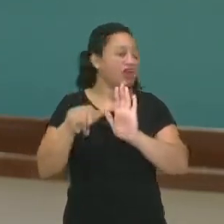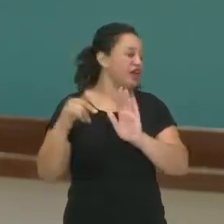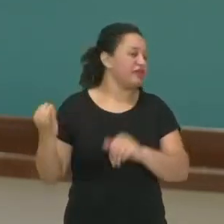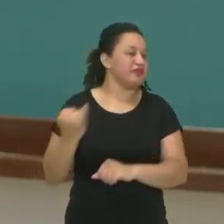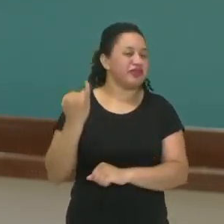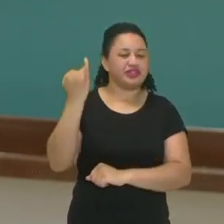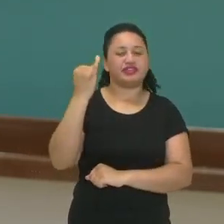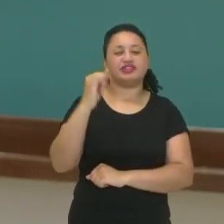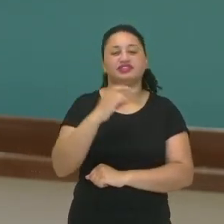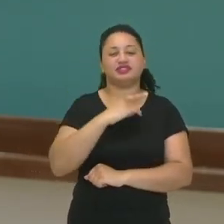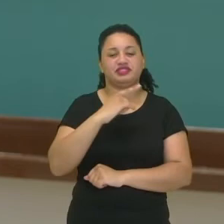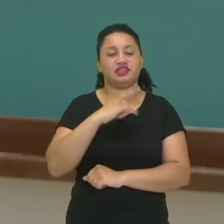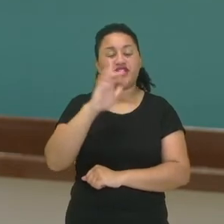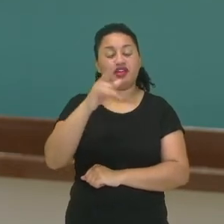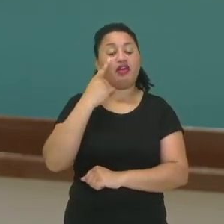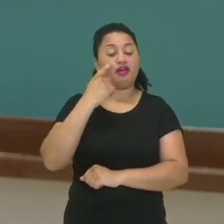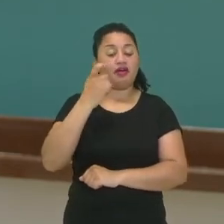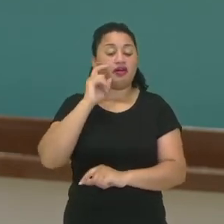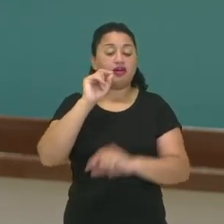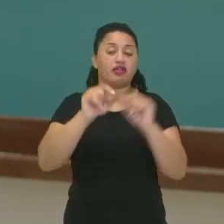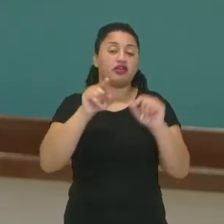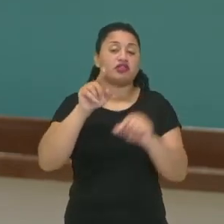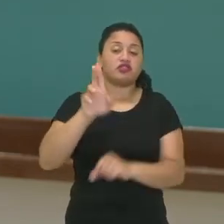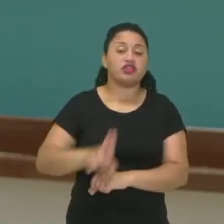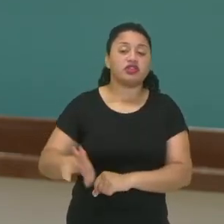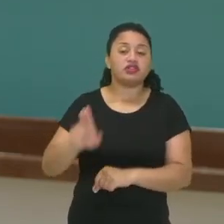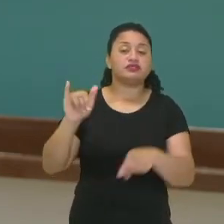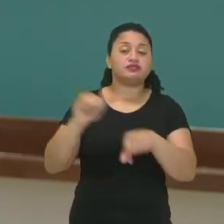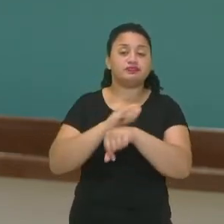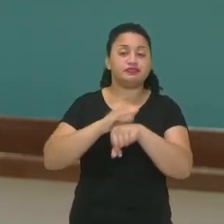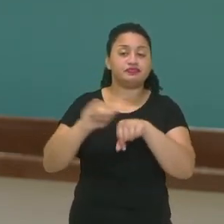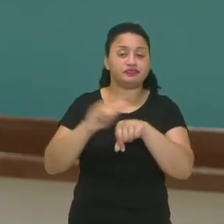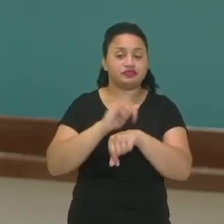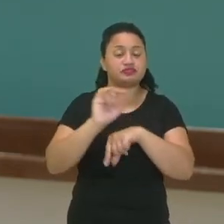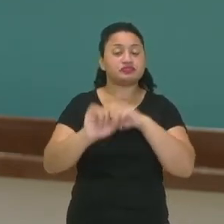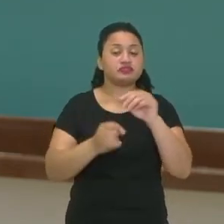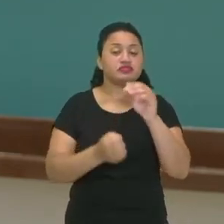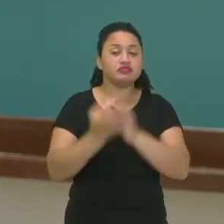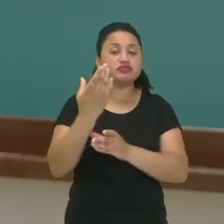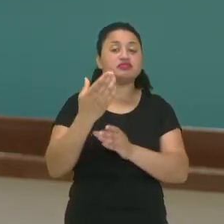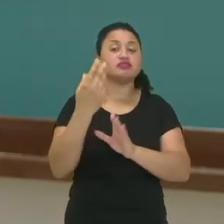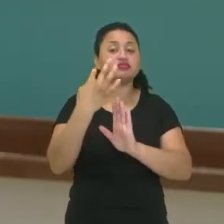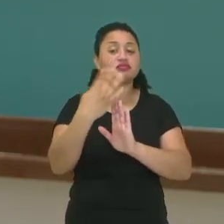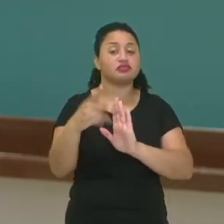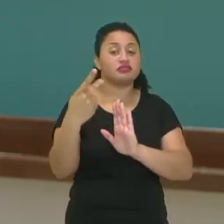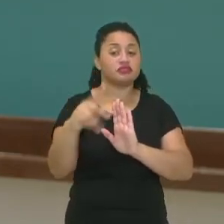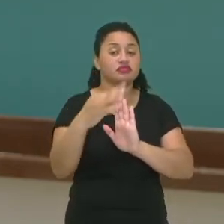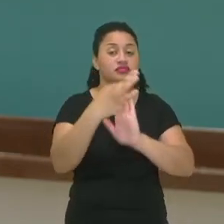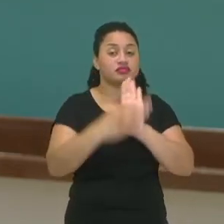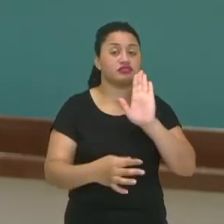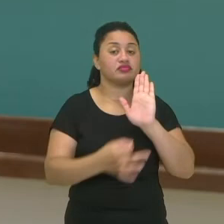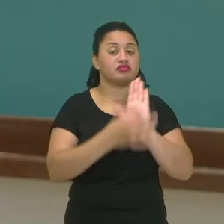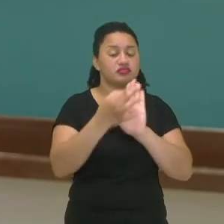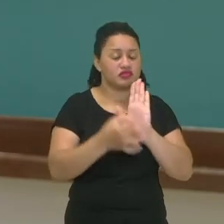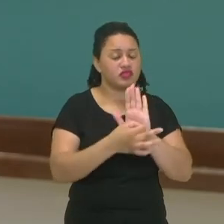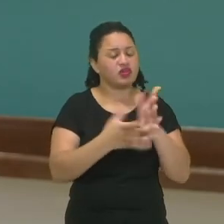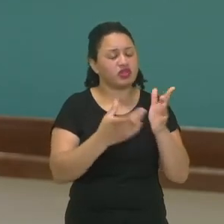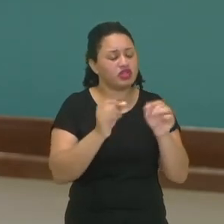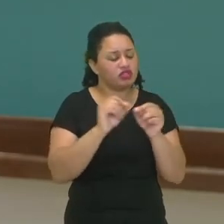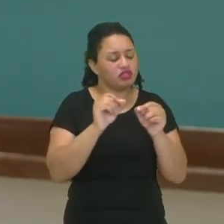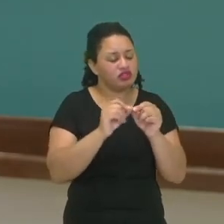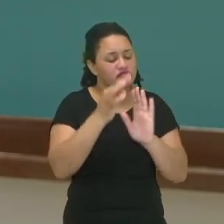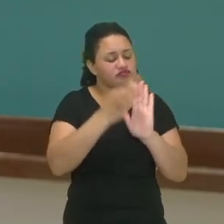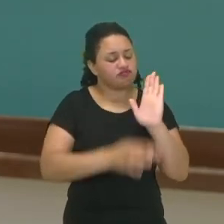válidas. E é interessante que você utilize as estratégias na produção do seu artigo de opinião. Quando você for produzir o artigo, você